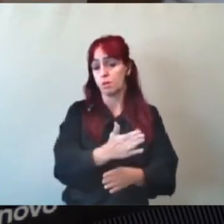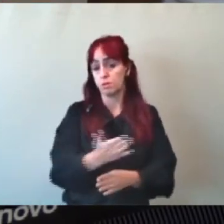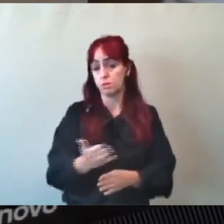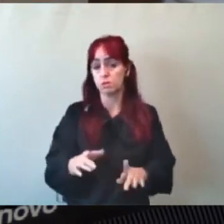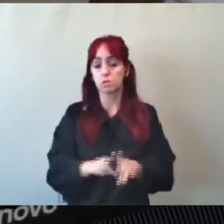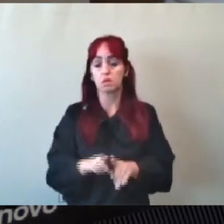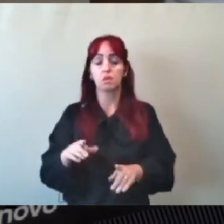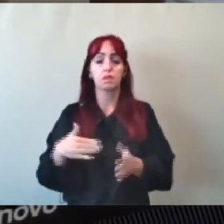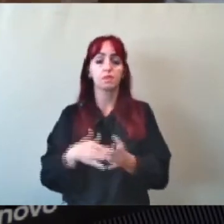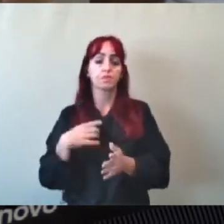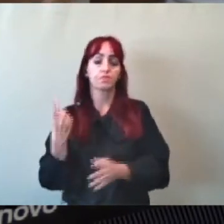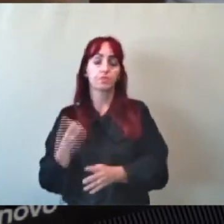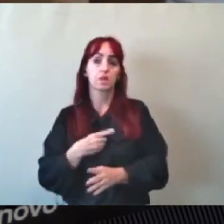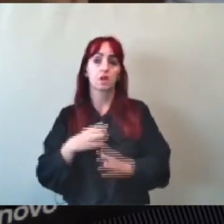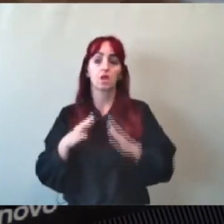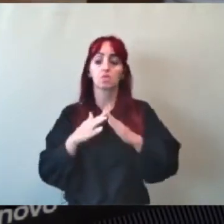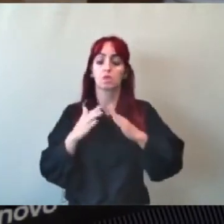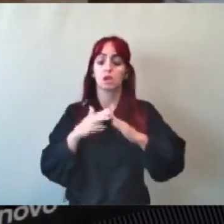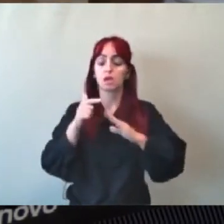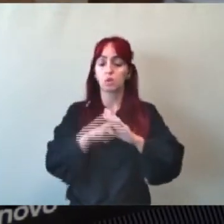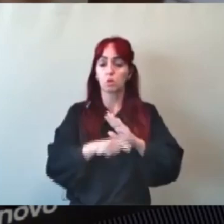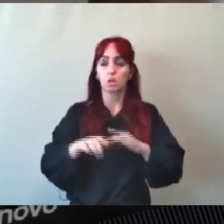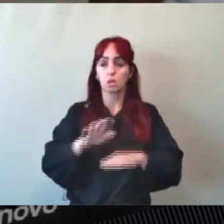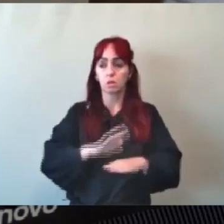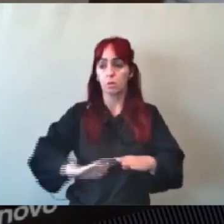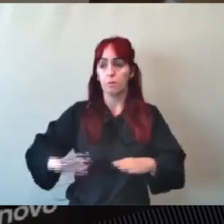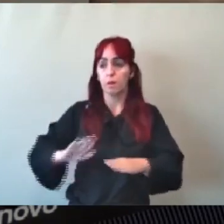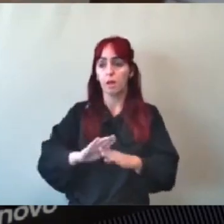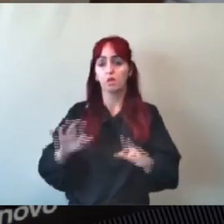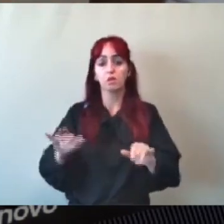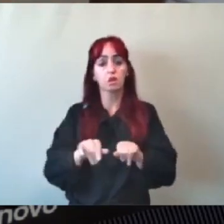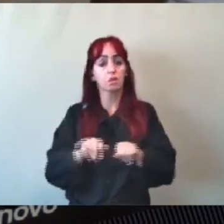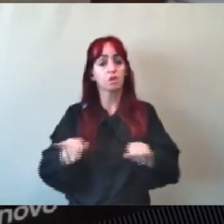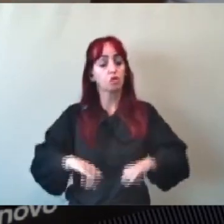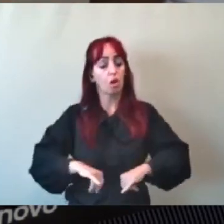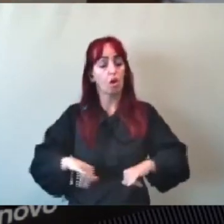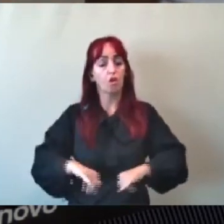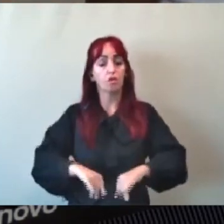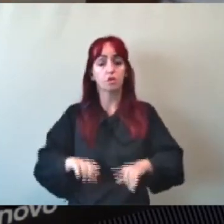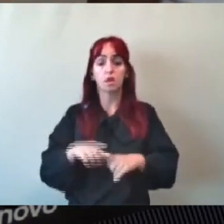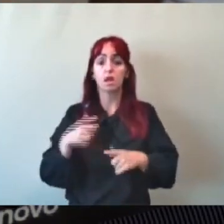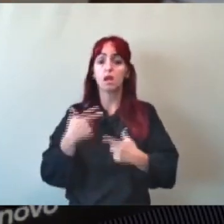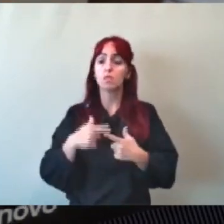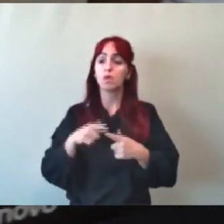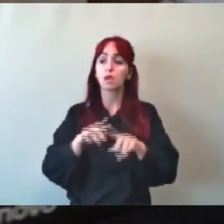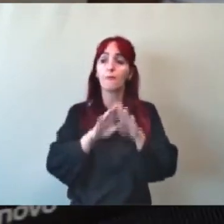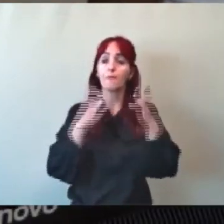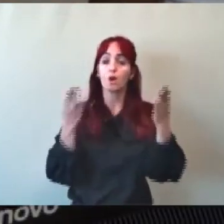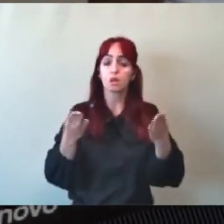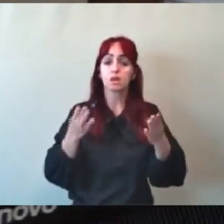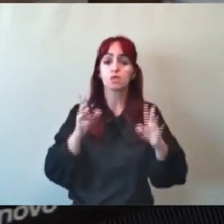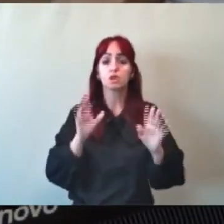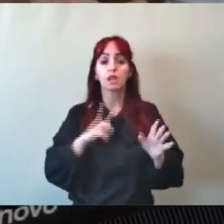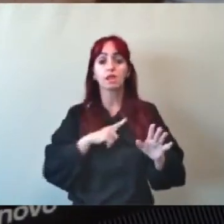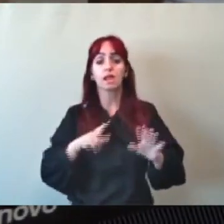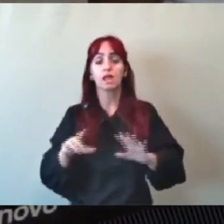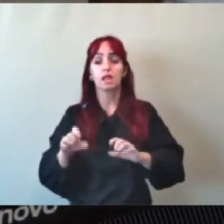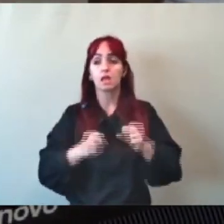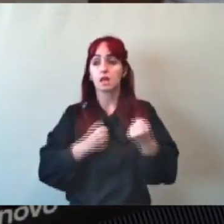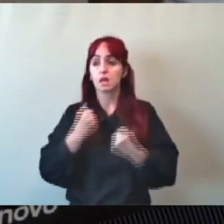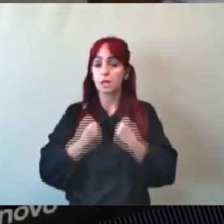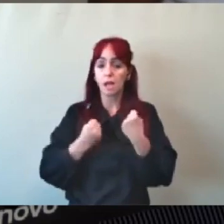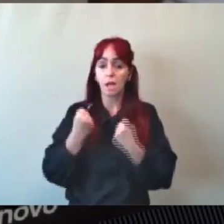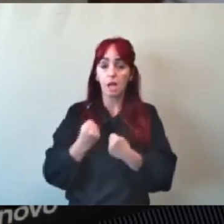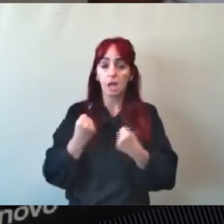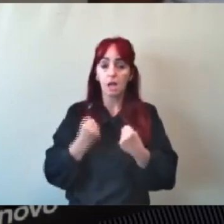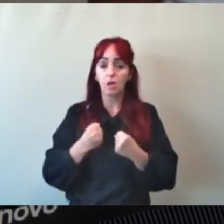Gabriel, a gente já sofre com isso. Tem dia que você abre o portão, os carros já estão ali na porta da sua casa, ao que é quase um quilômetro daqui de Chão